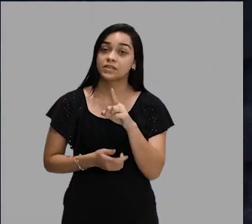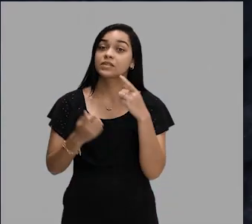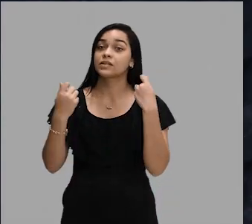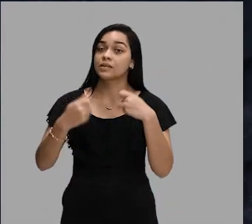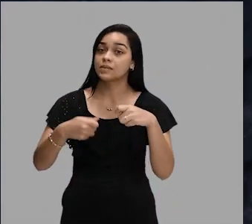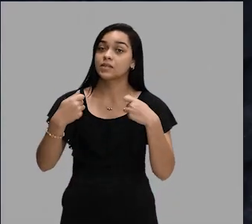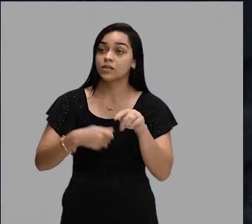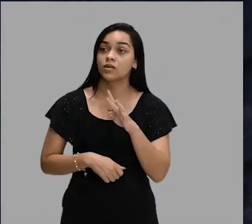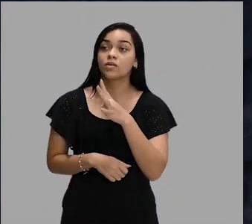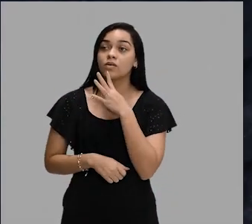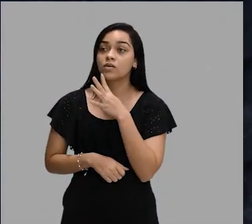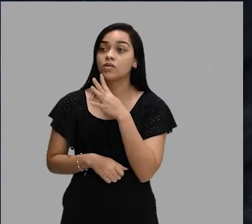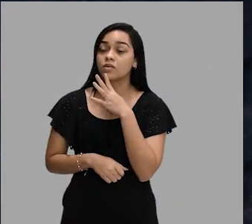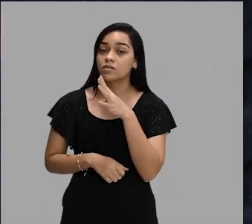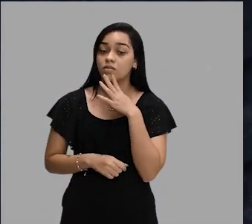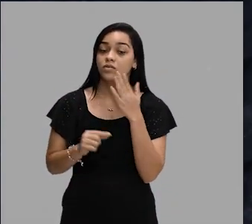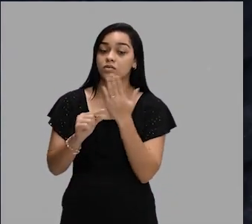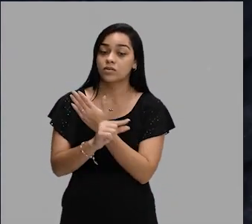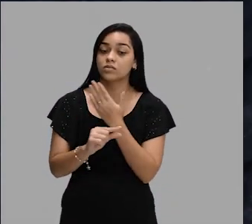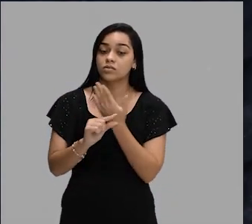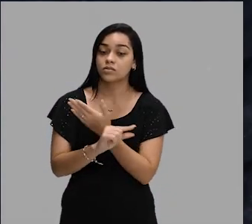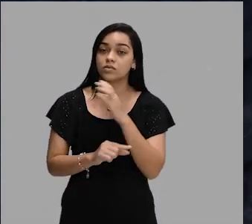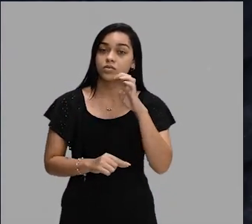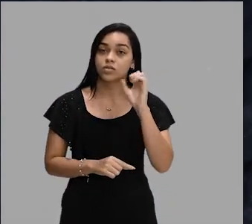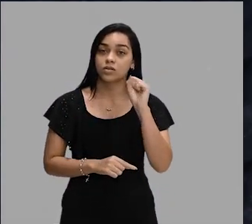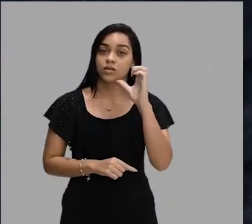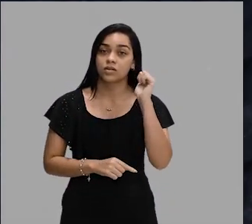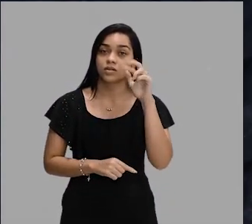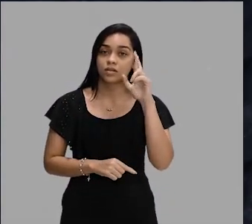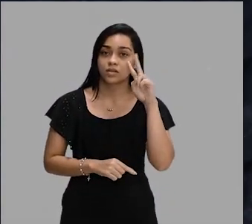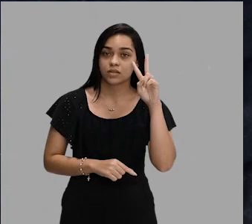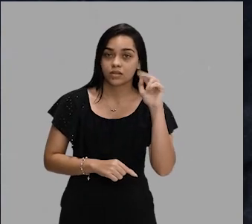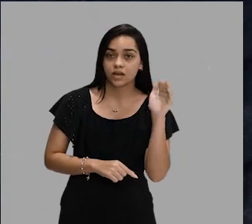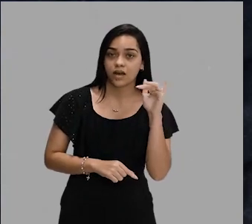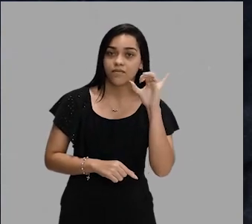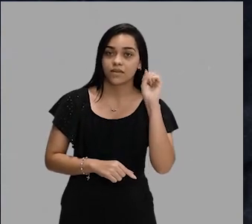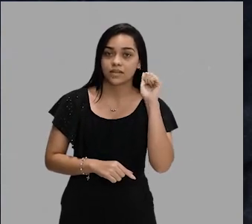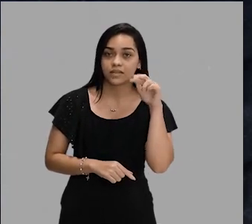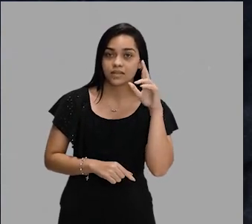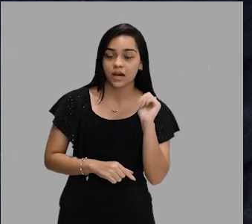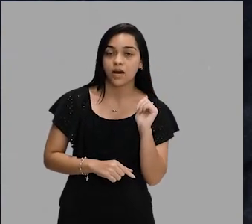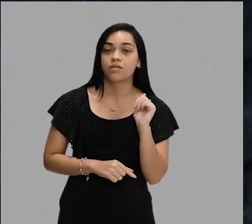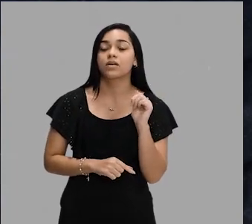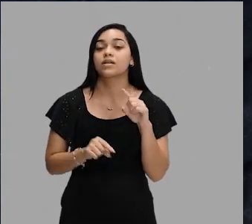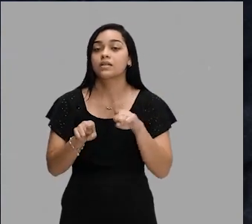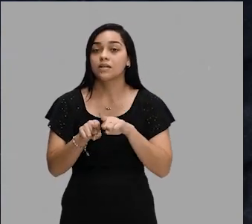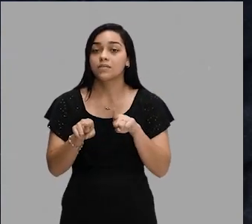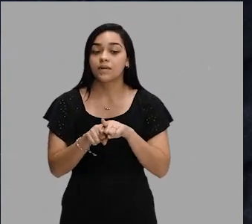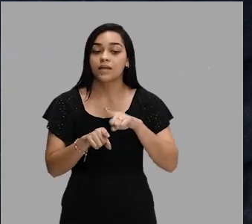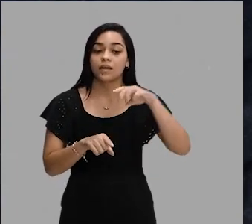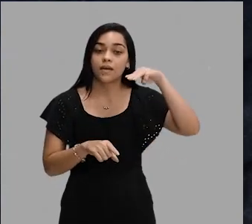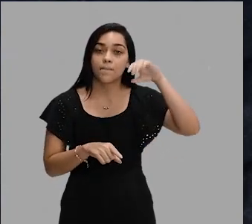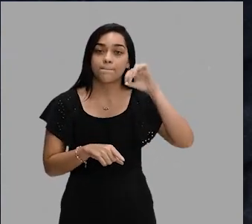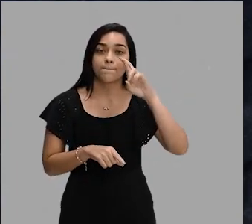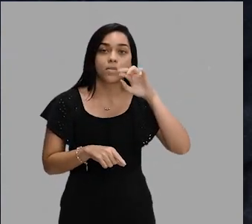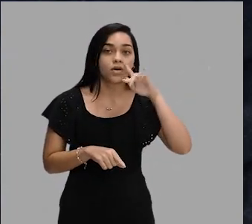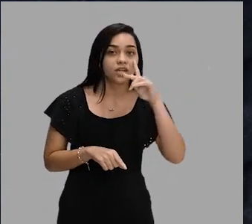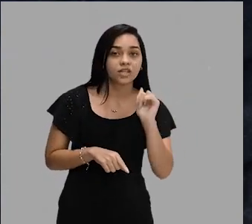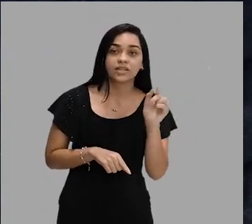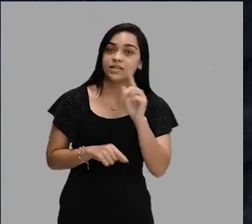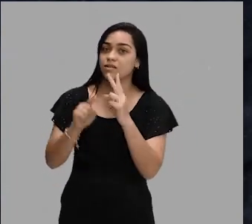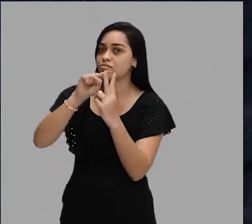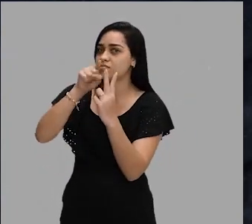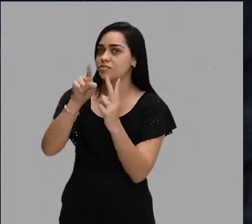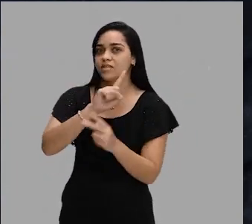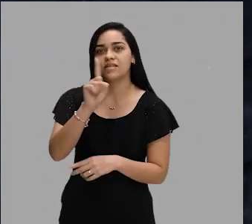que reconhecer os autores de Escrava Isaura e a Moreninha e saber que não é ele, tá? Não é. A